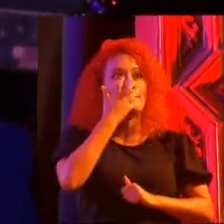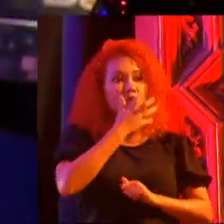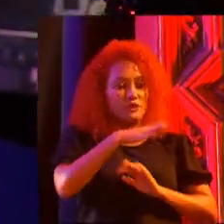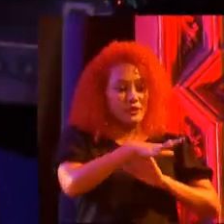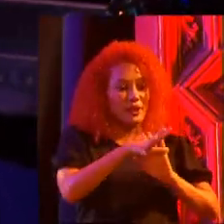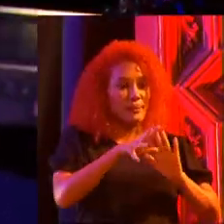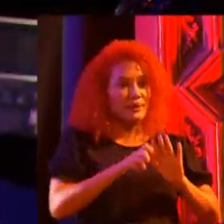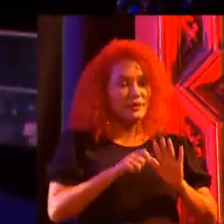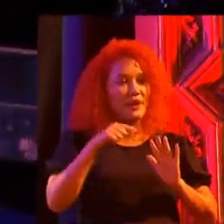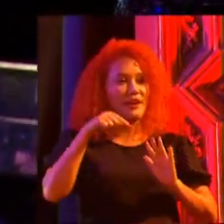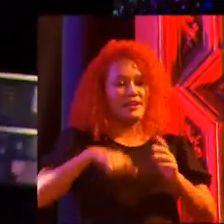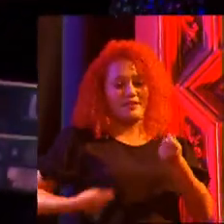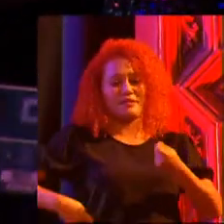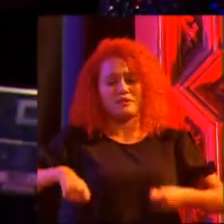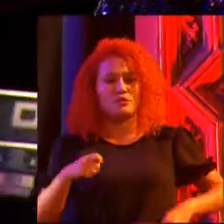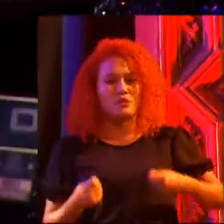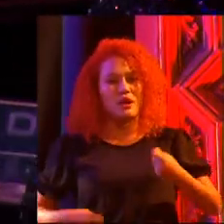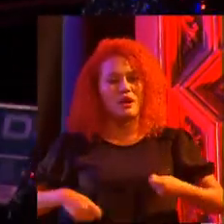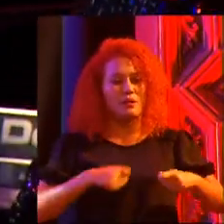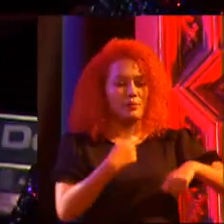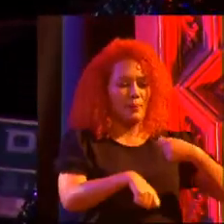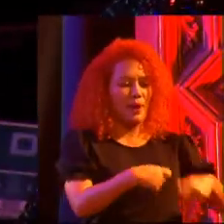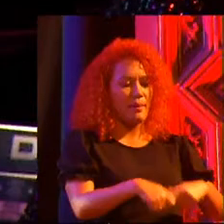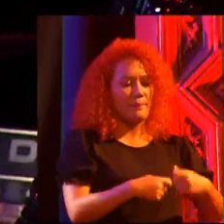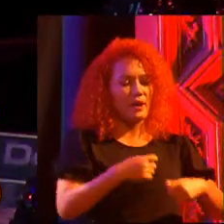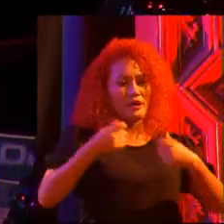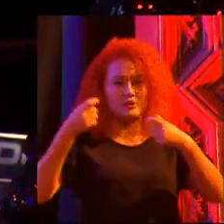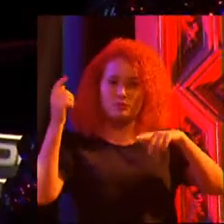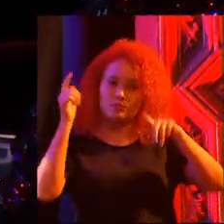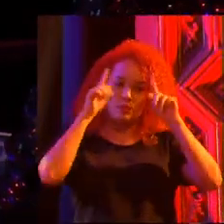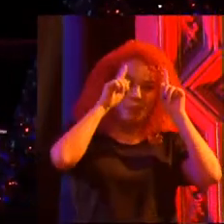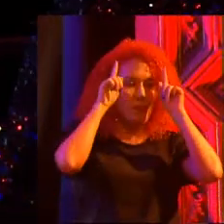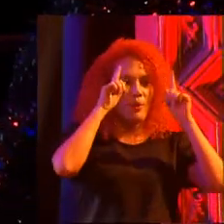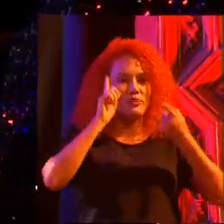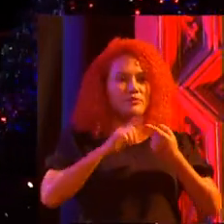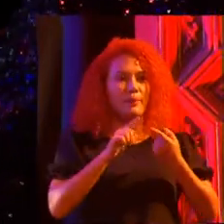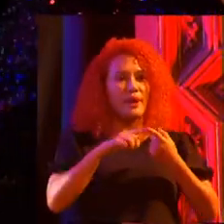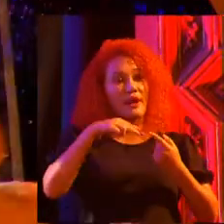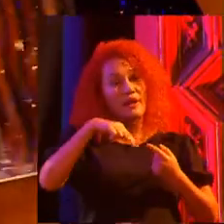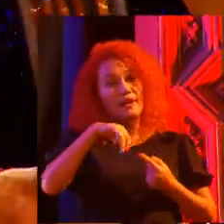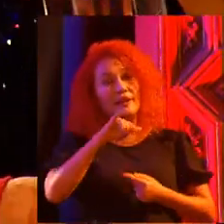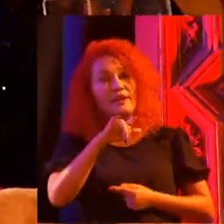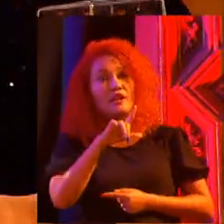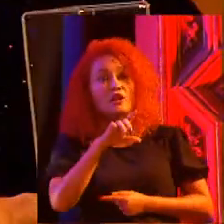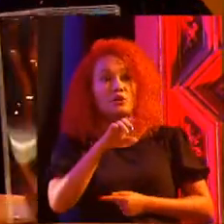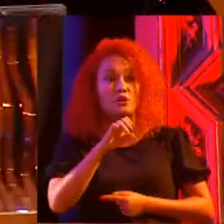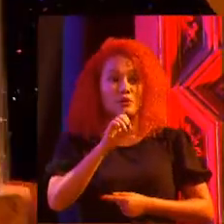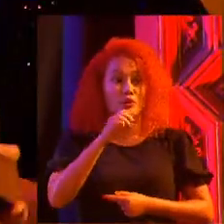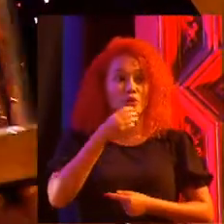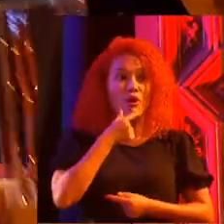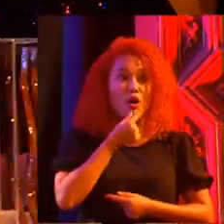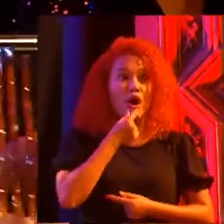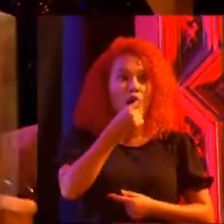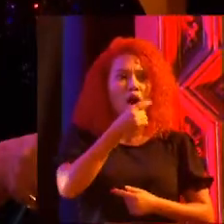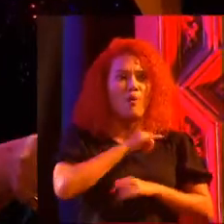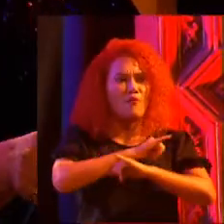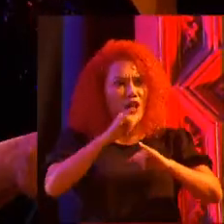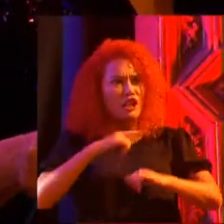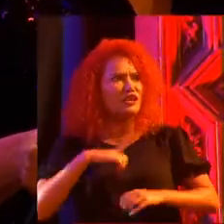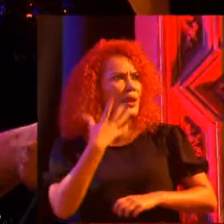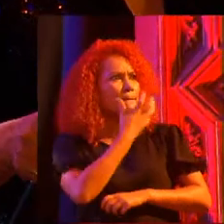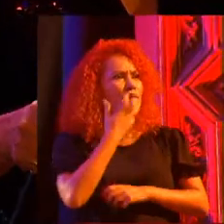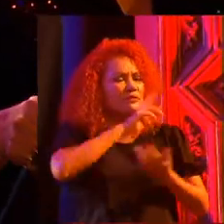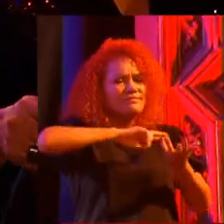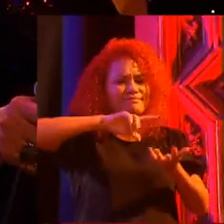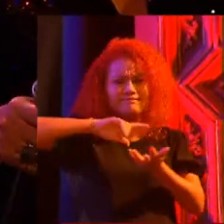amazônica, do carimbó, do mar abaixo, do boi, assim como o Nilson falou, a gente tem tanta coisa, tanta música, tanta